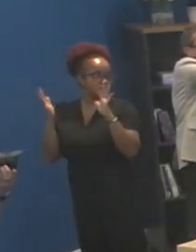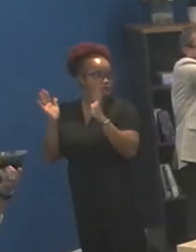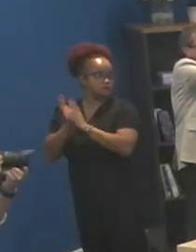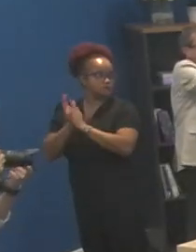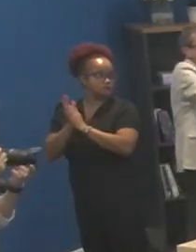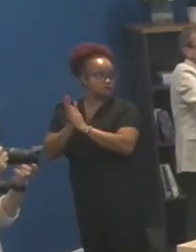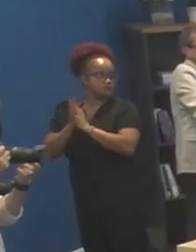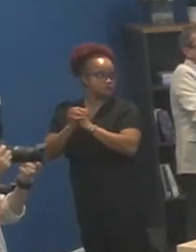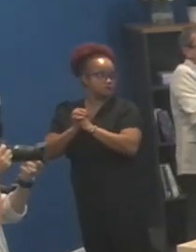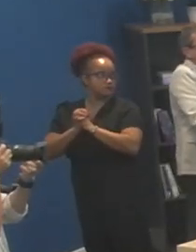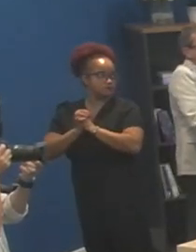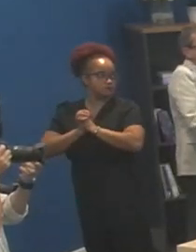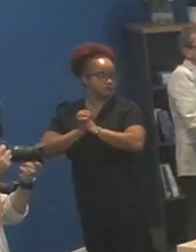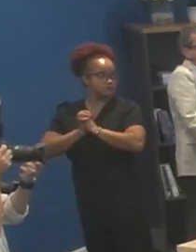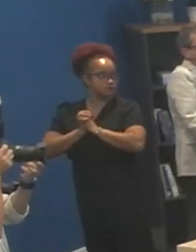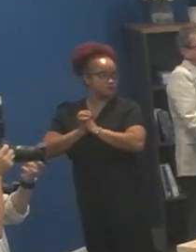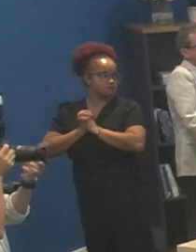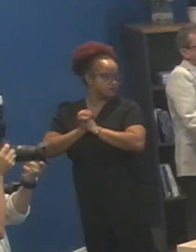Ok.